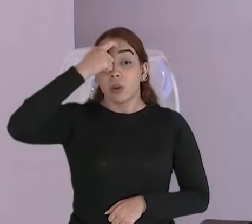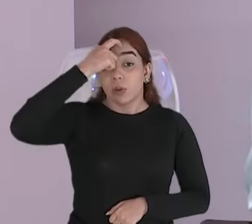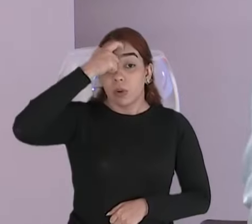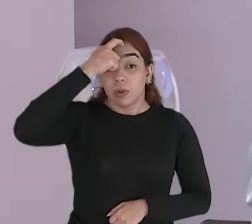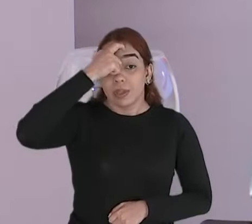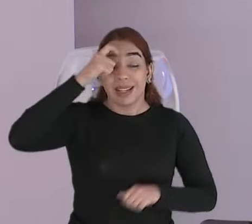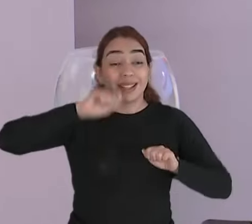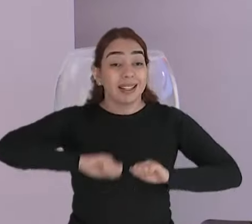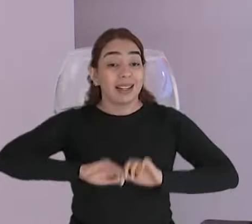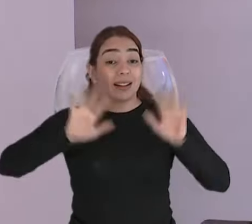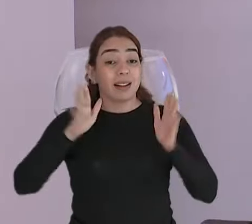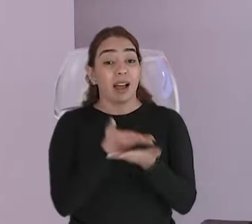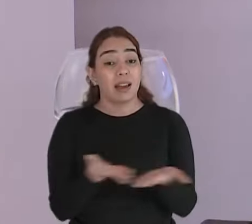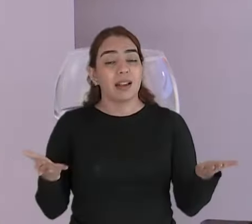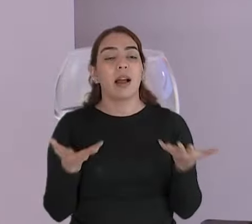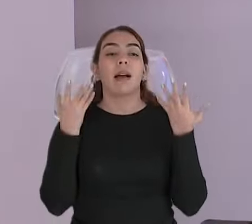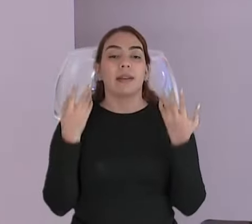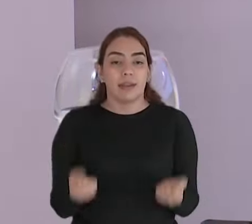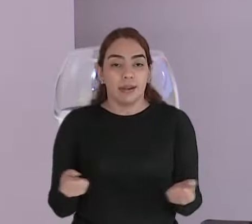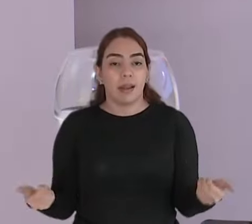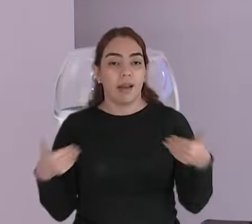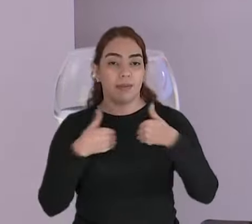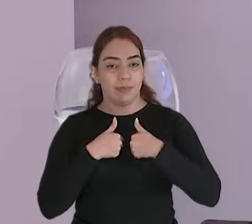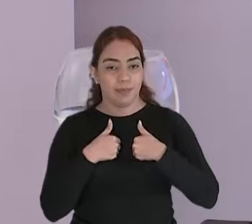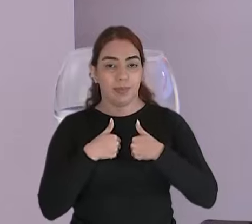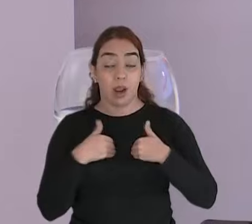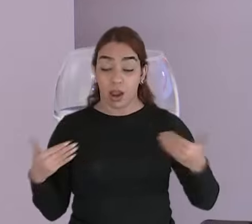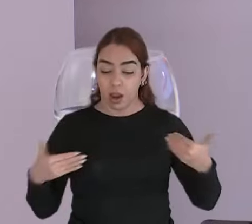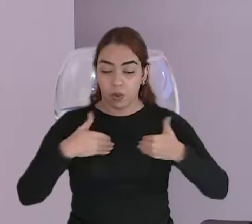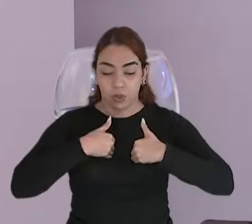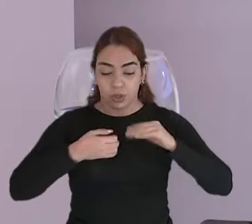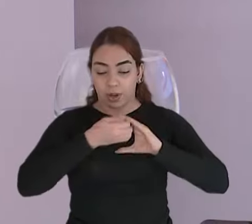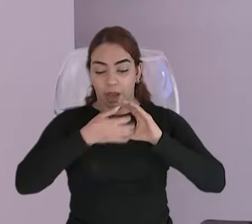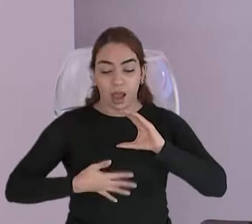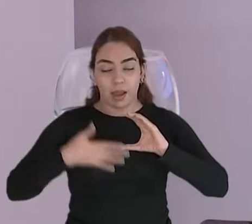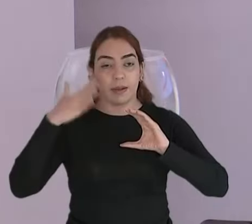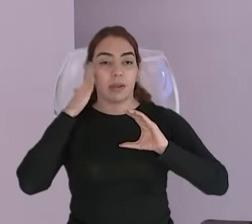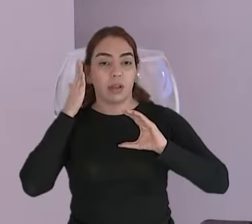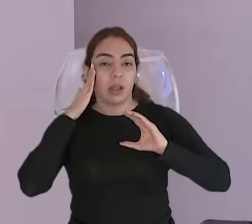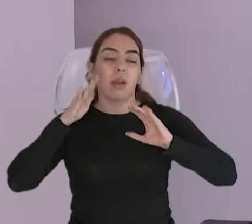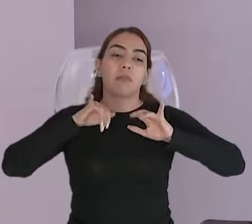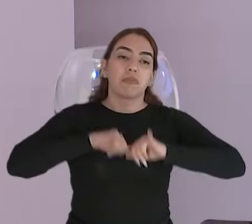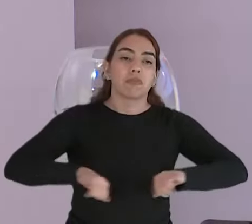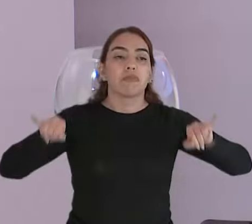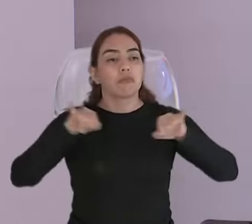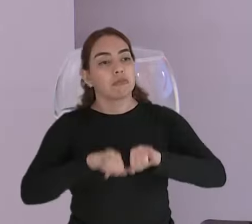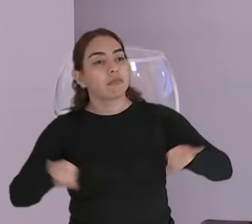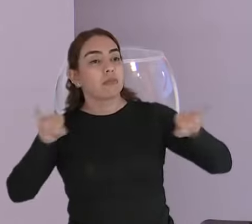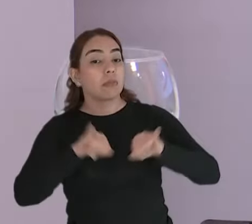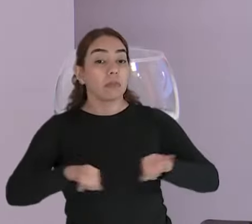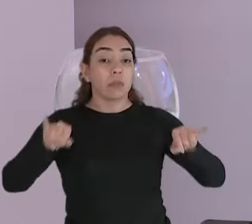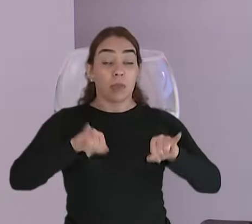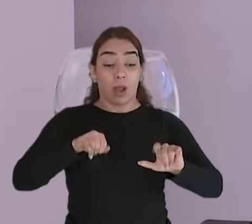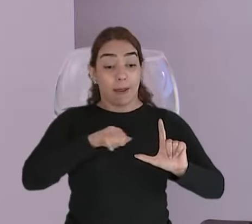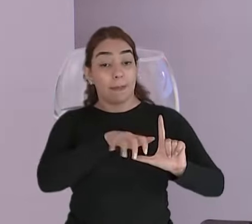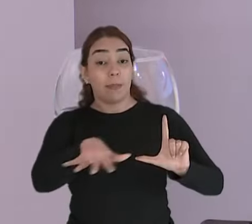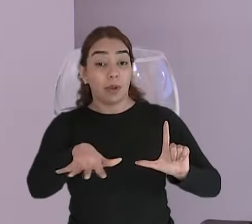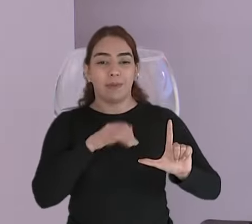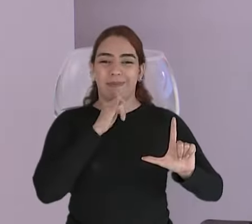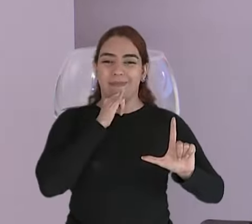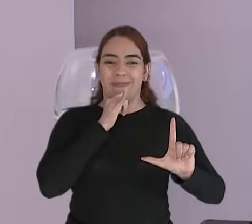das pessoas sobre o transtorno do espectro autista, ela está mais ampla, ela está mais difundida. Então, a gente consegue ver